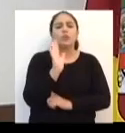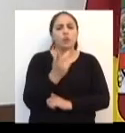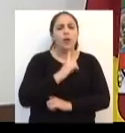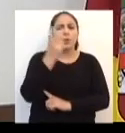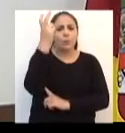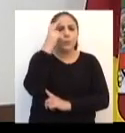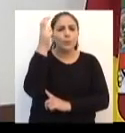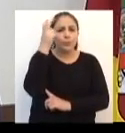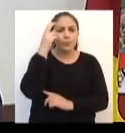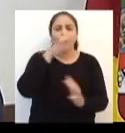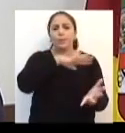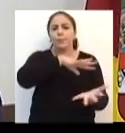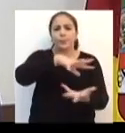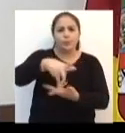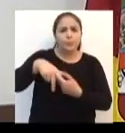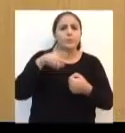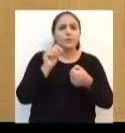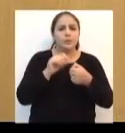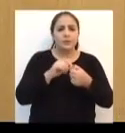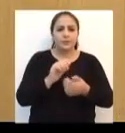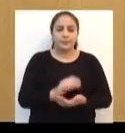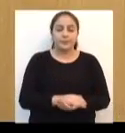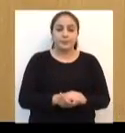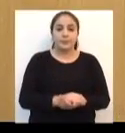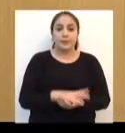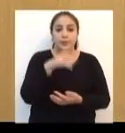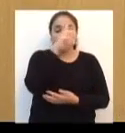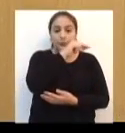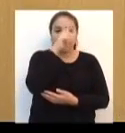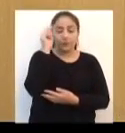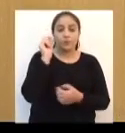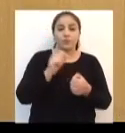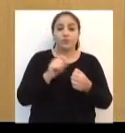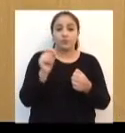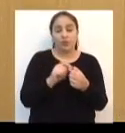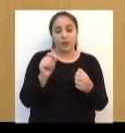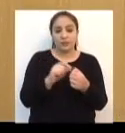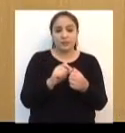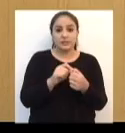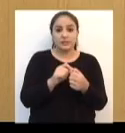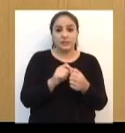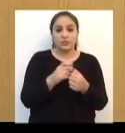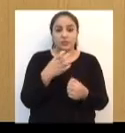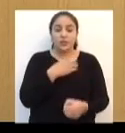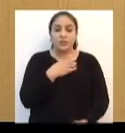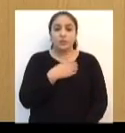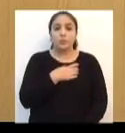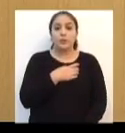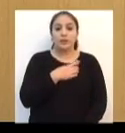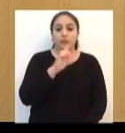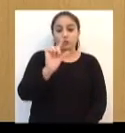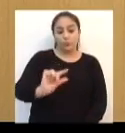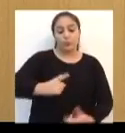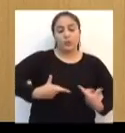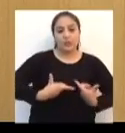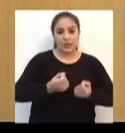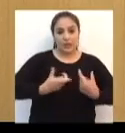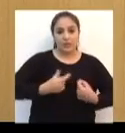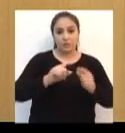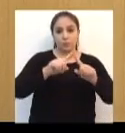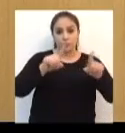já é uma cultura mundialmente realizada. O Executivo apresenta medidas preventivas para a contenção de